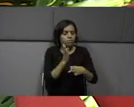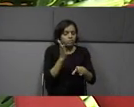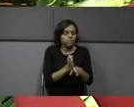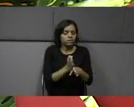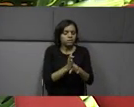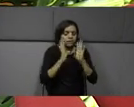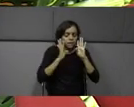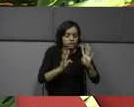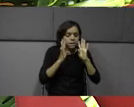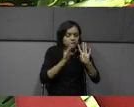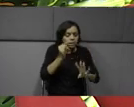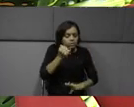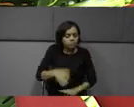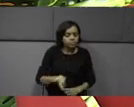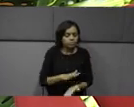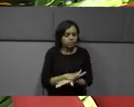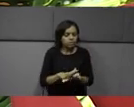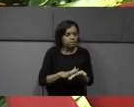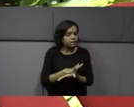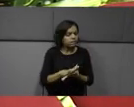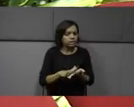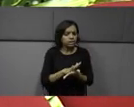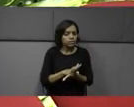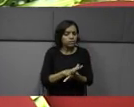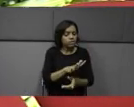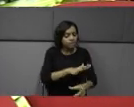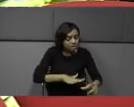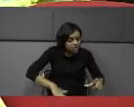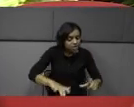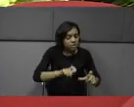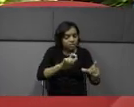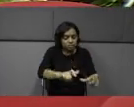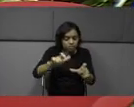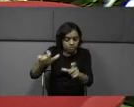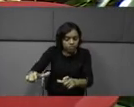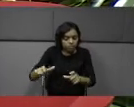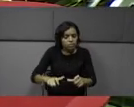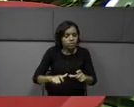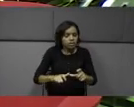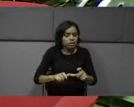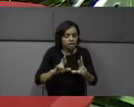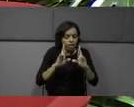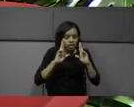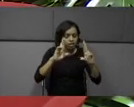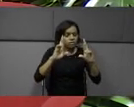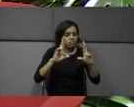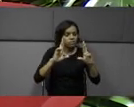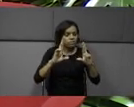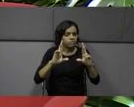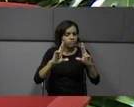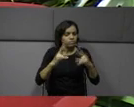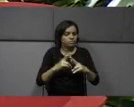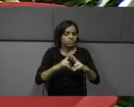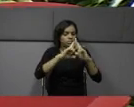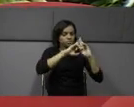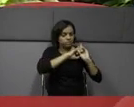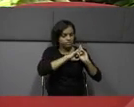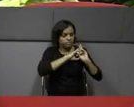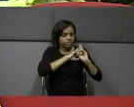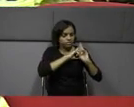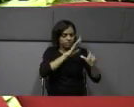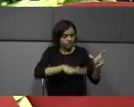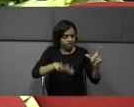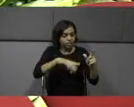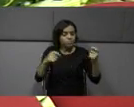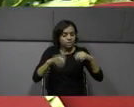setores ligados diretamente à infância e as crianças nesse acúmulo a gente começa a perceber que é